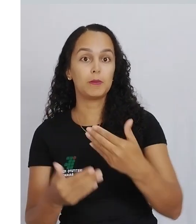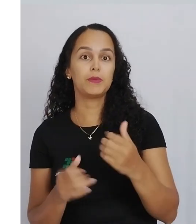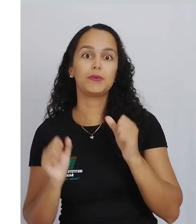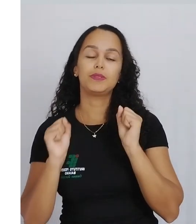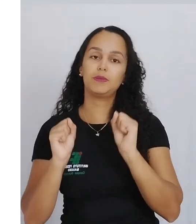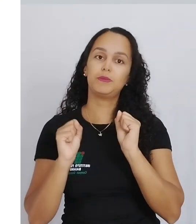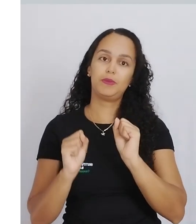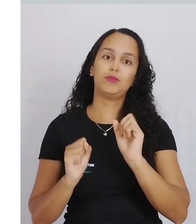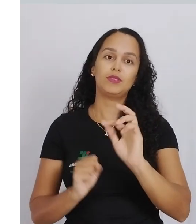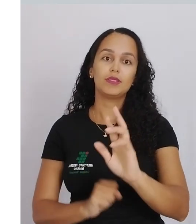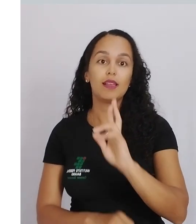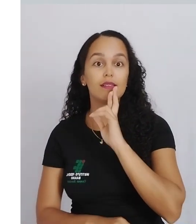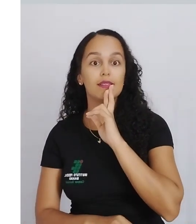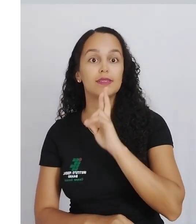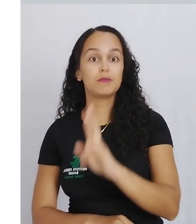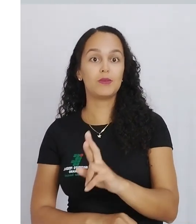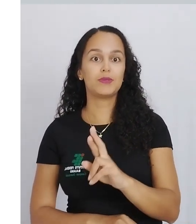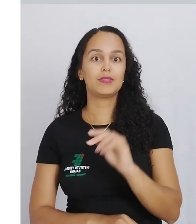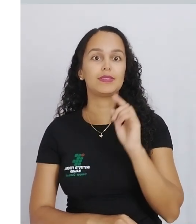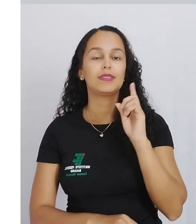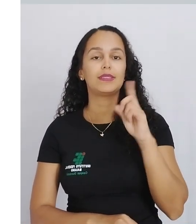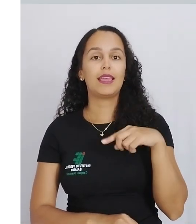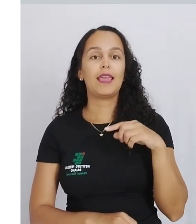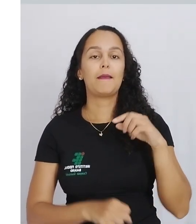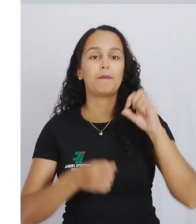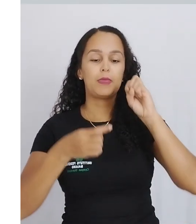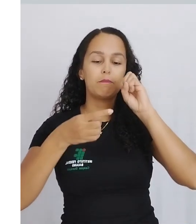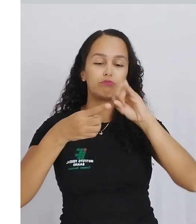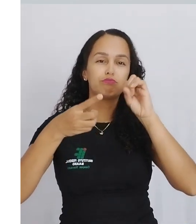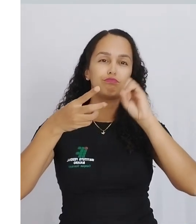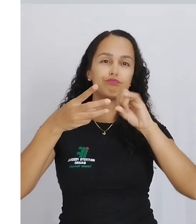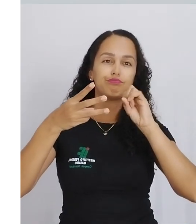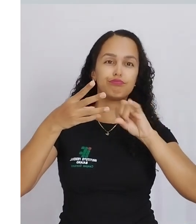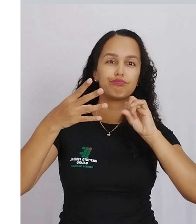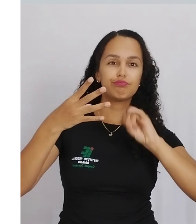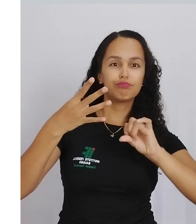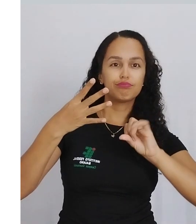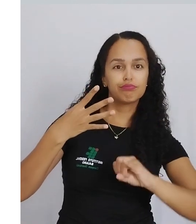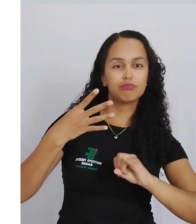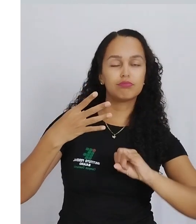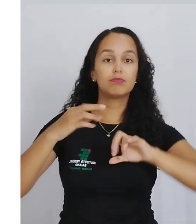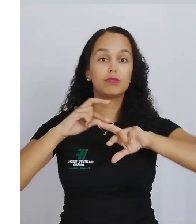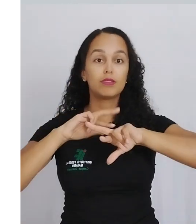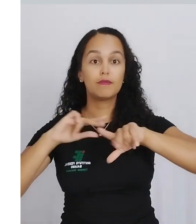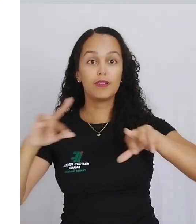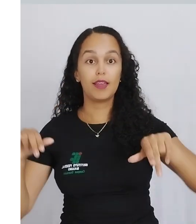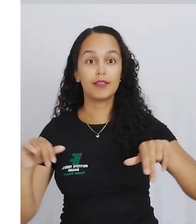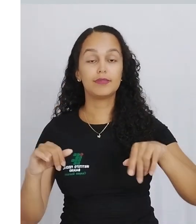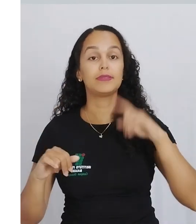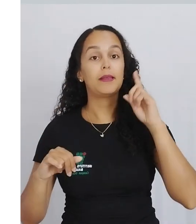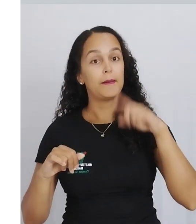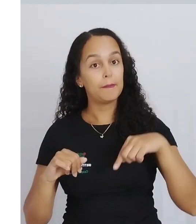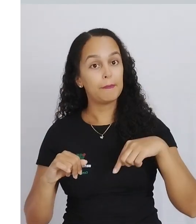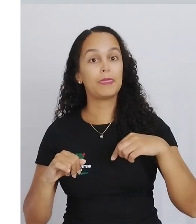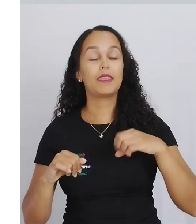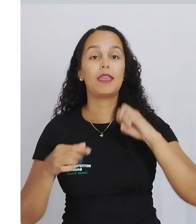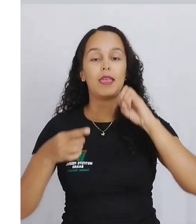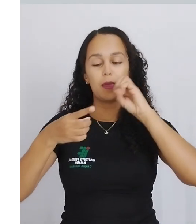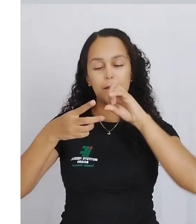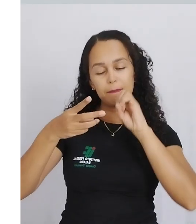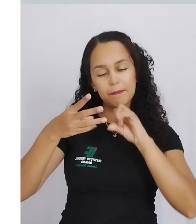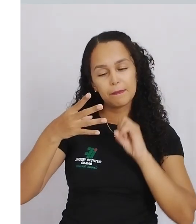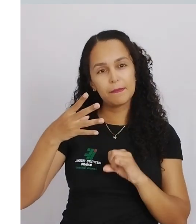pode trazer possíveis respostas, que são as hipóteses. Então, a hipótese, ela é isso, é